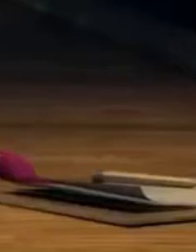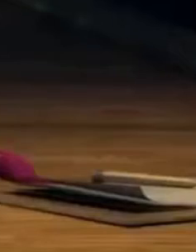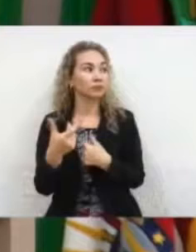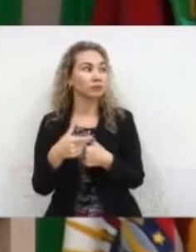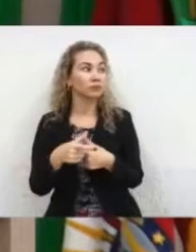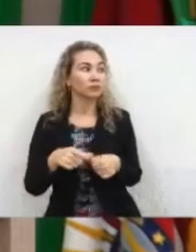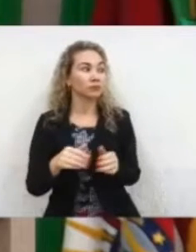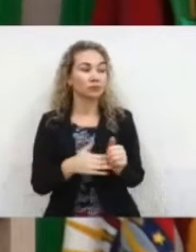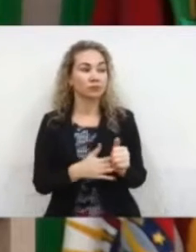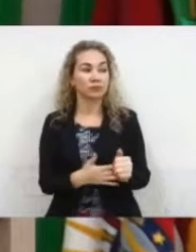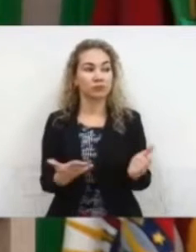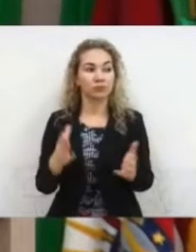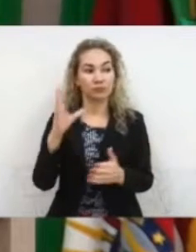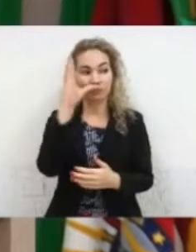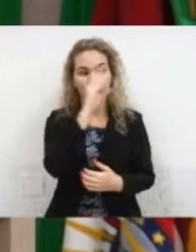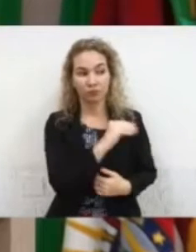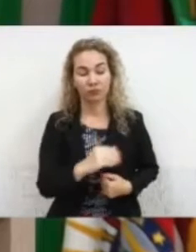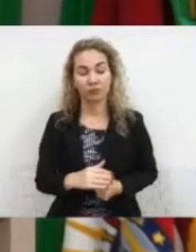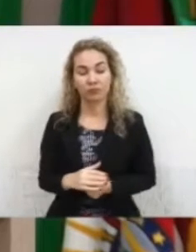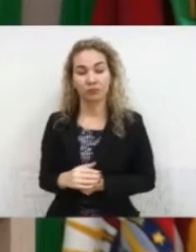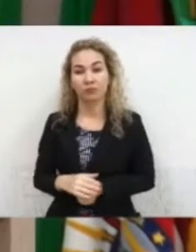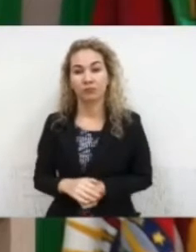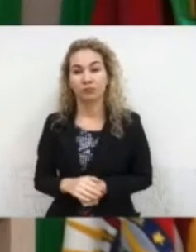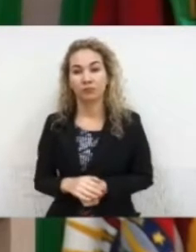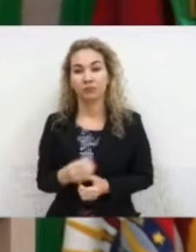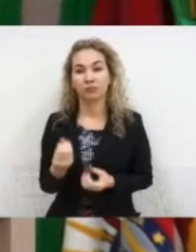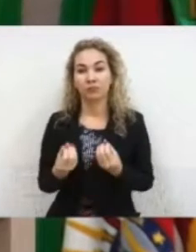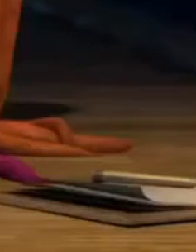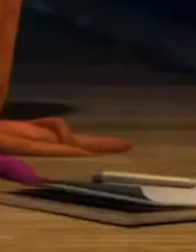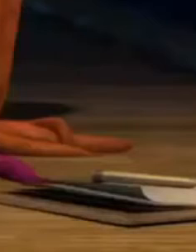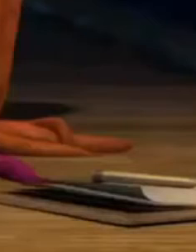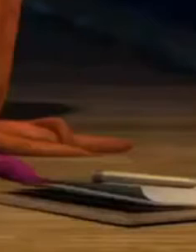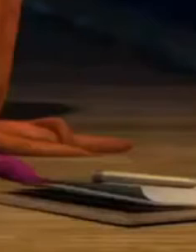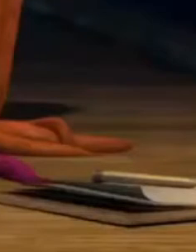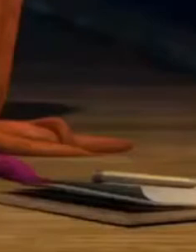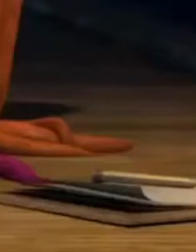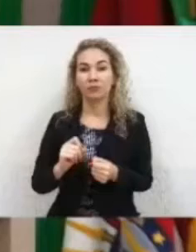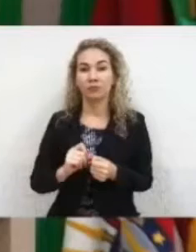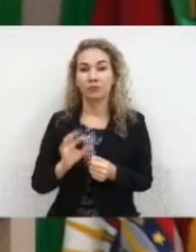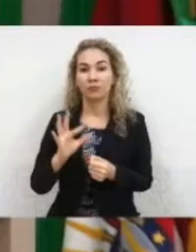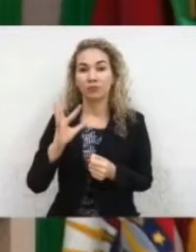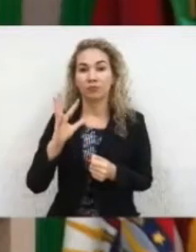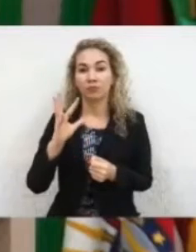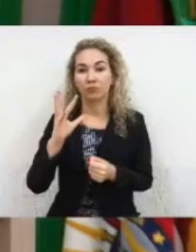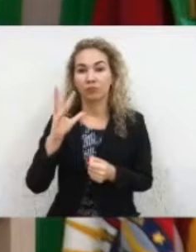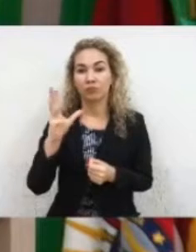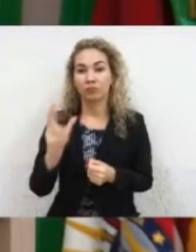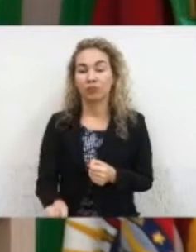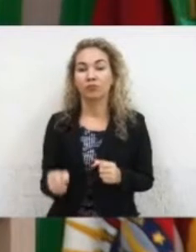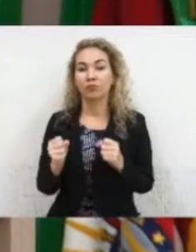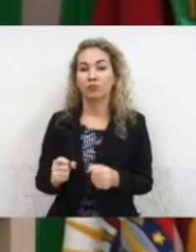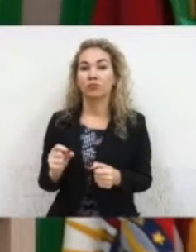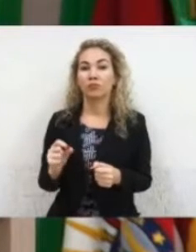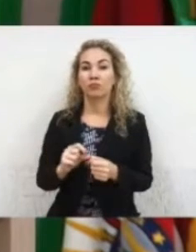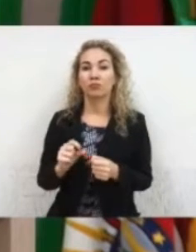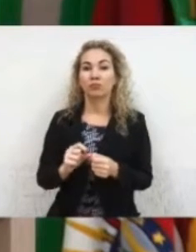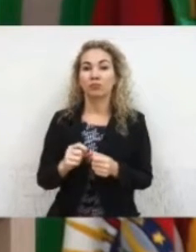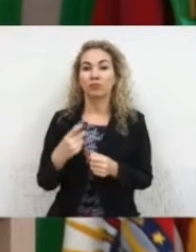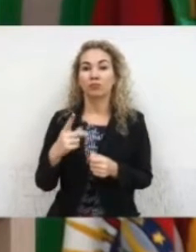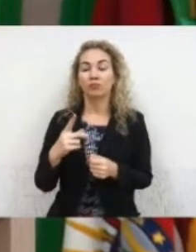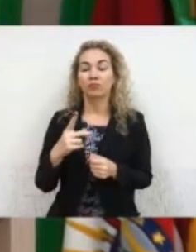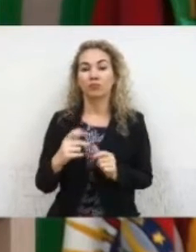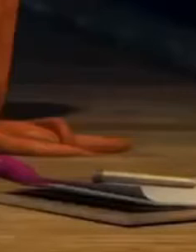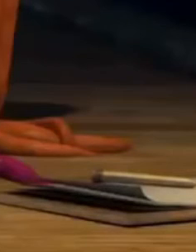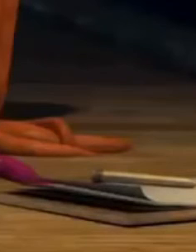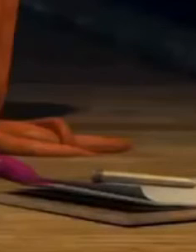Dizendo para você que está nos acompanhando aqui essa noite, será que você já fez tudo o que poderia fazer